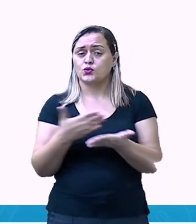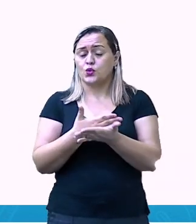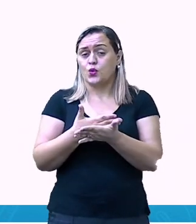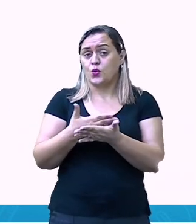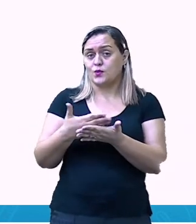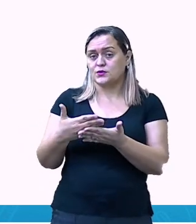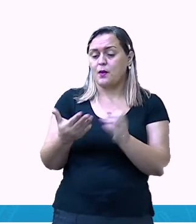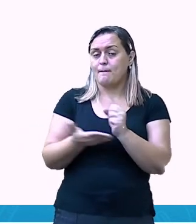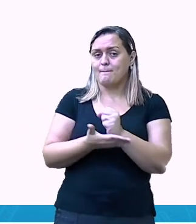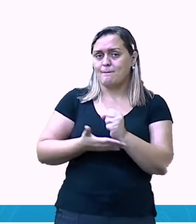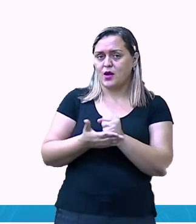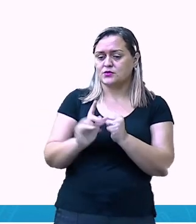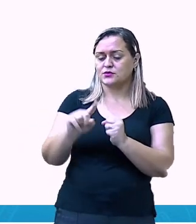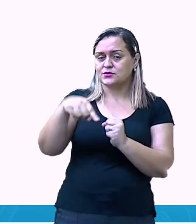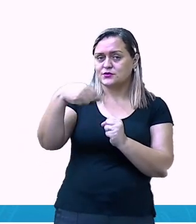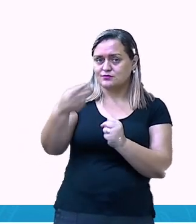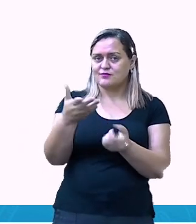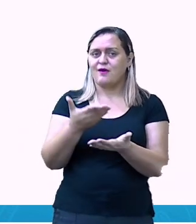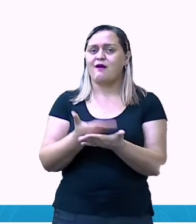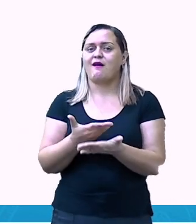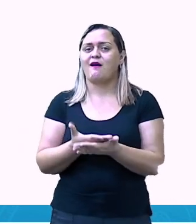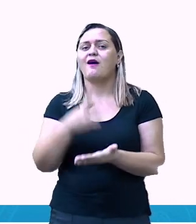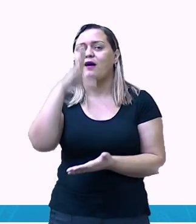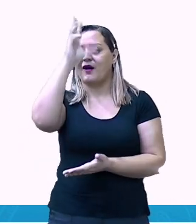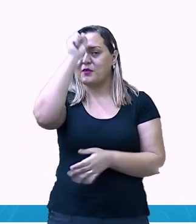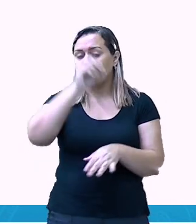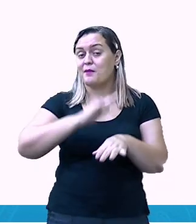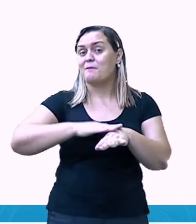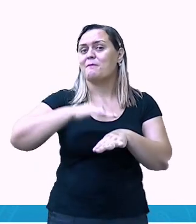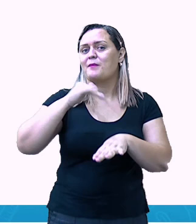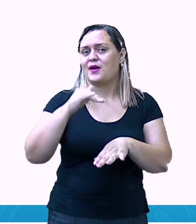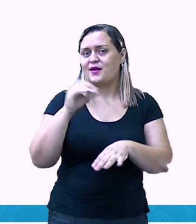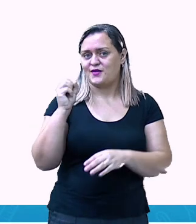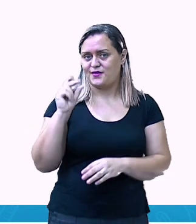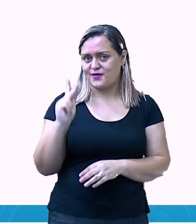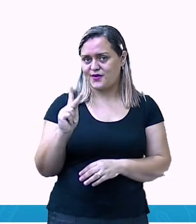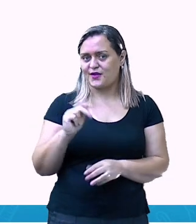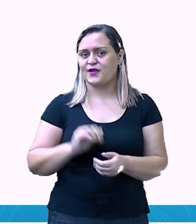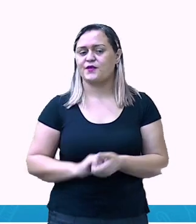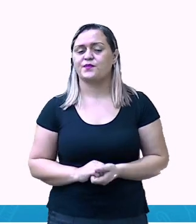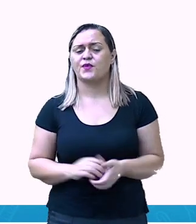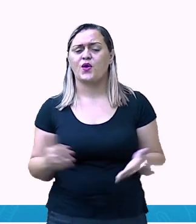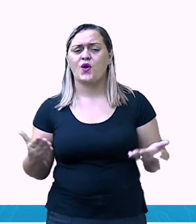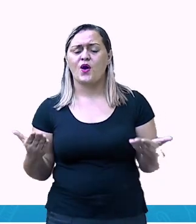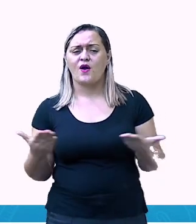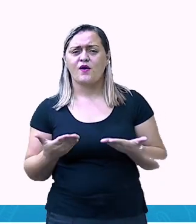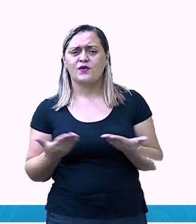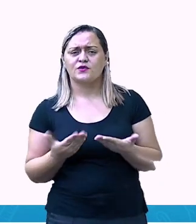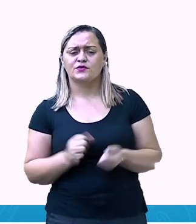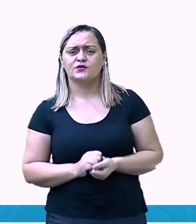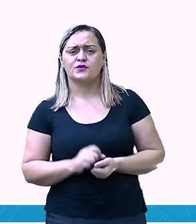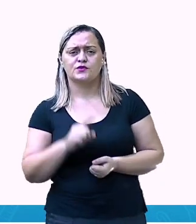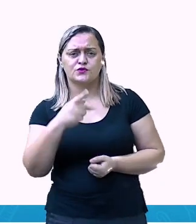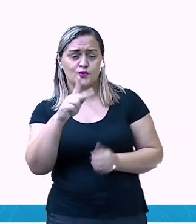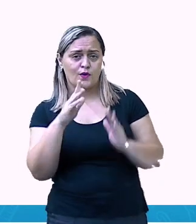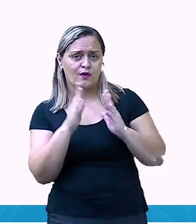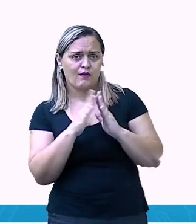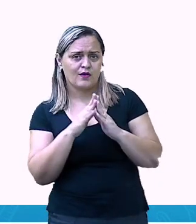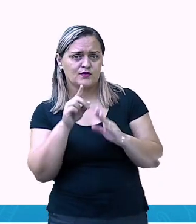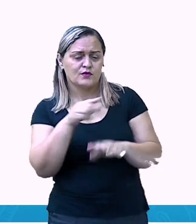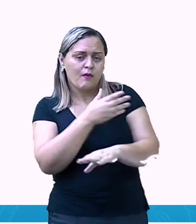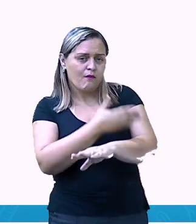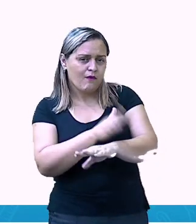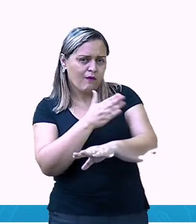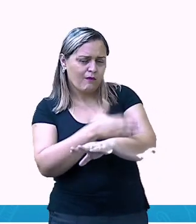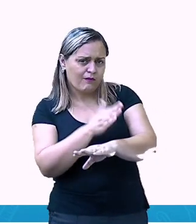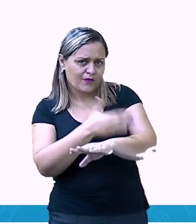bem básica. E eu vou deixar para casa, para a atividade de casa de hoje, para vocês praticarem. Vocês vão pegar